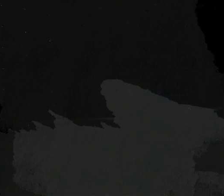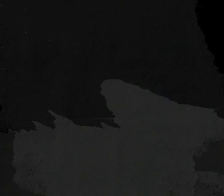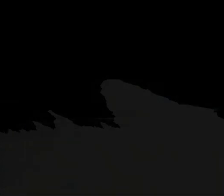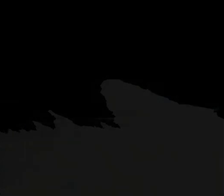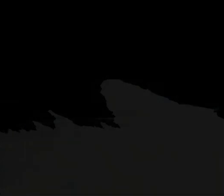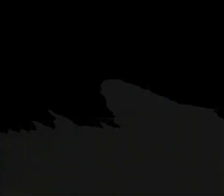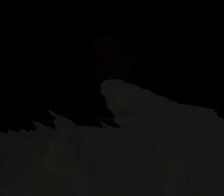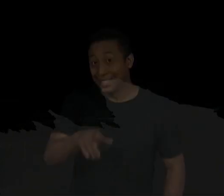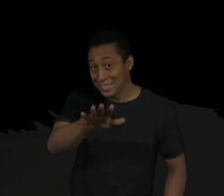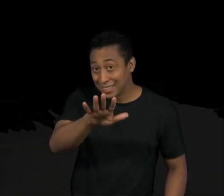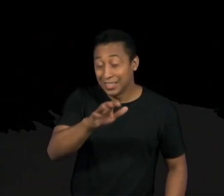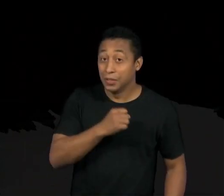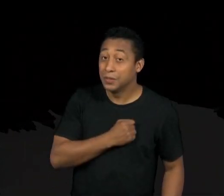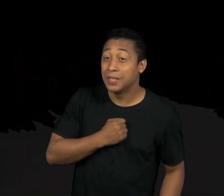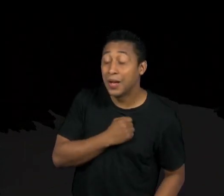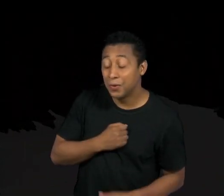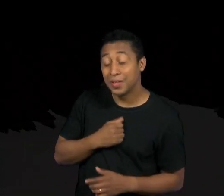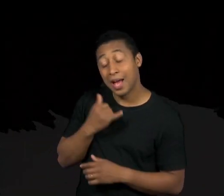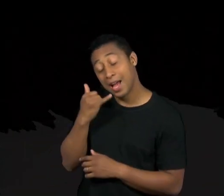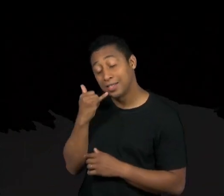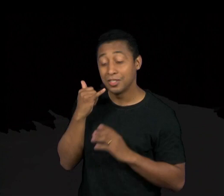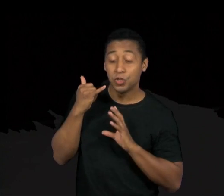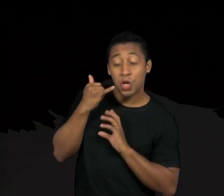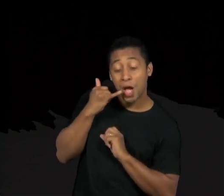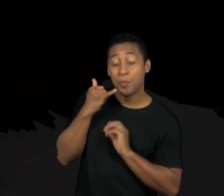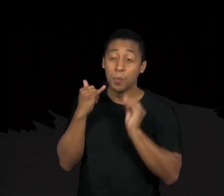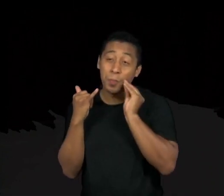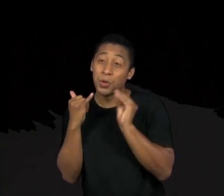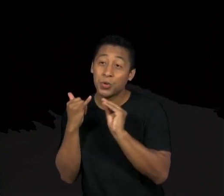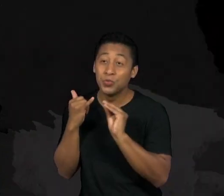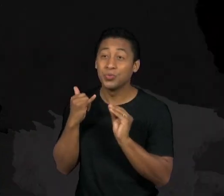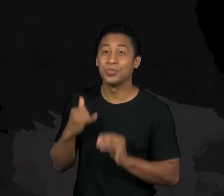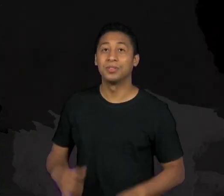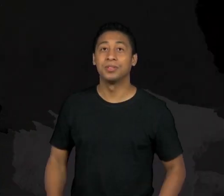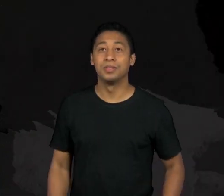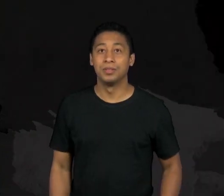Também tô com saudade. Te amo, nego.